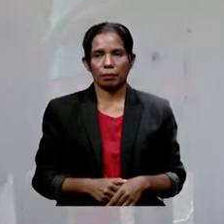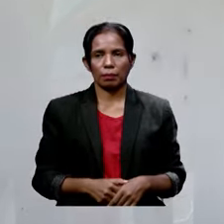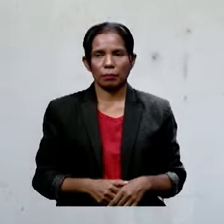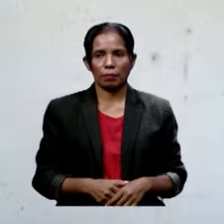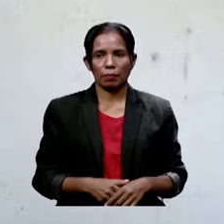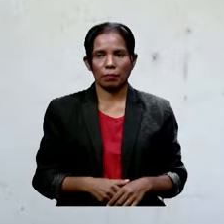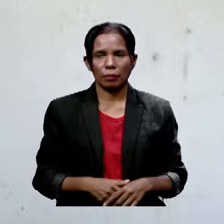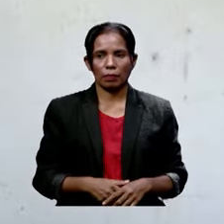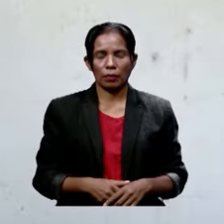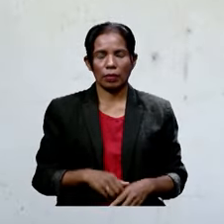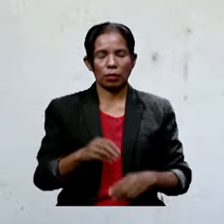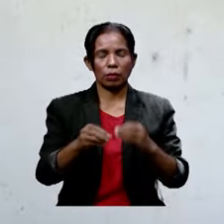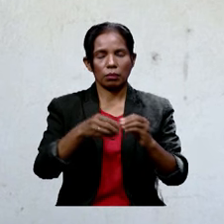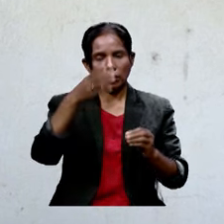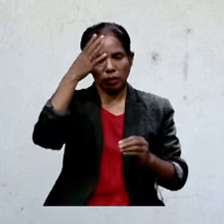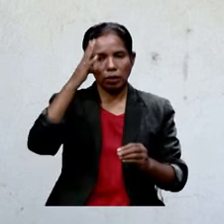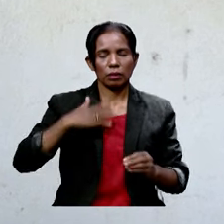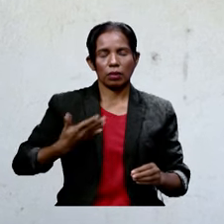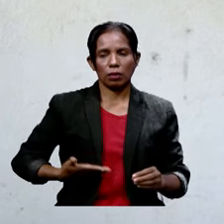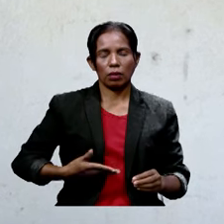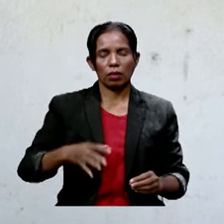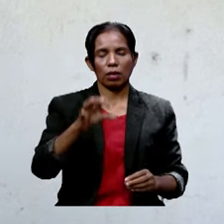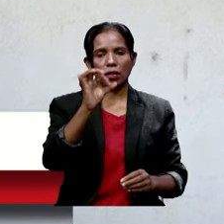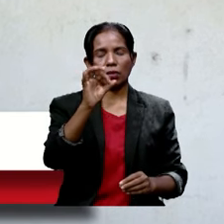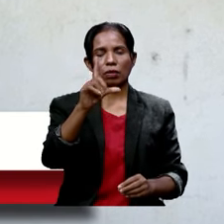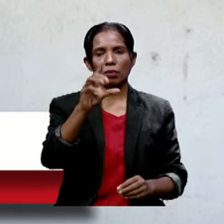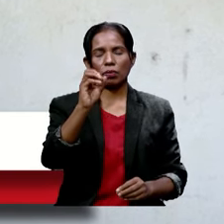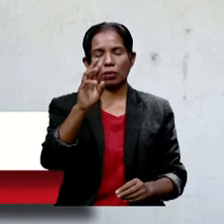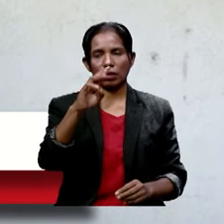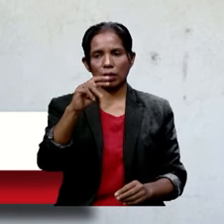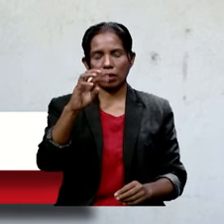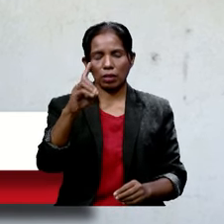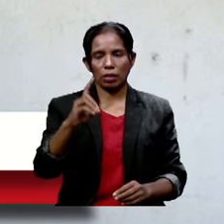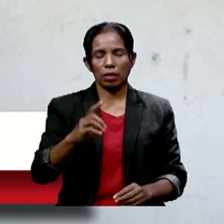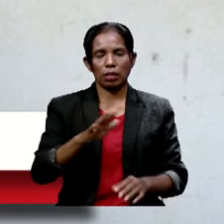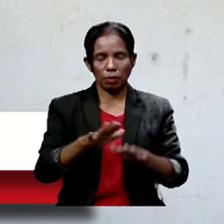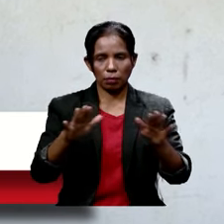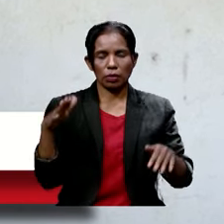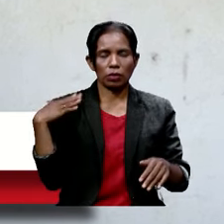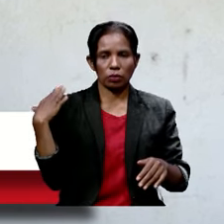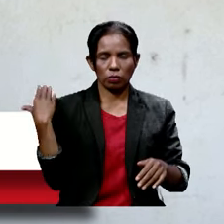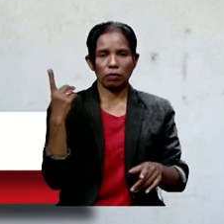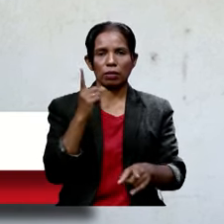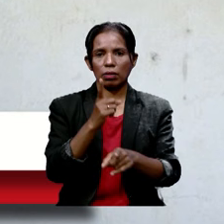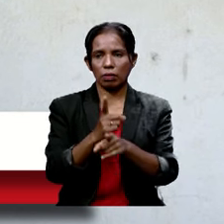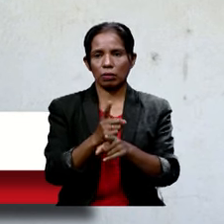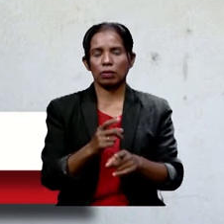Kona ba senyora Florinda ne moras, la ba ikira ne be maka joven liu depois nia